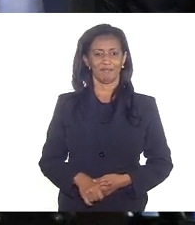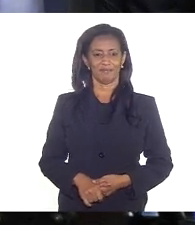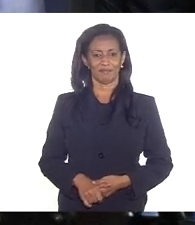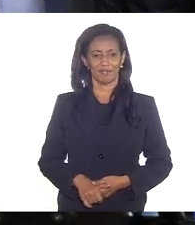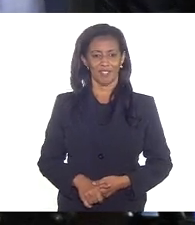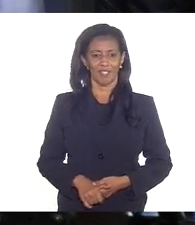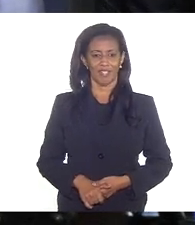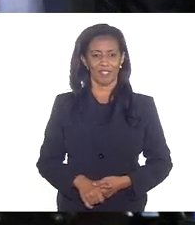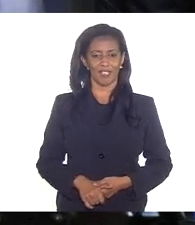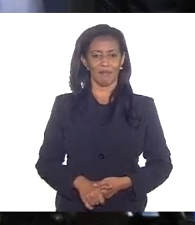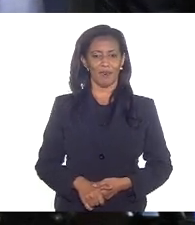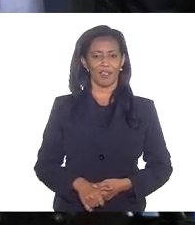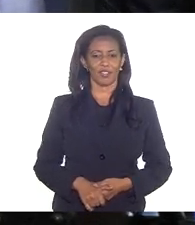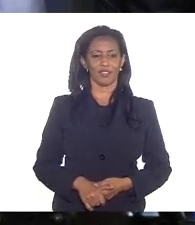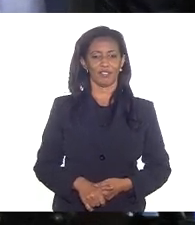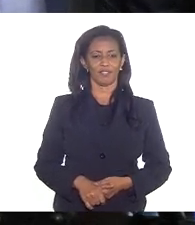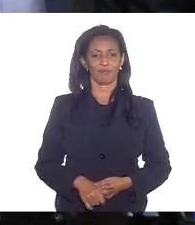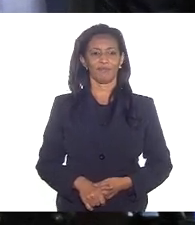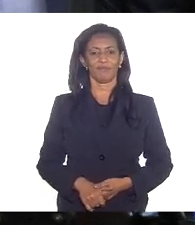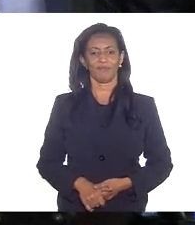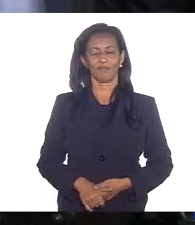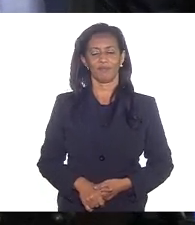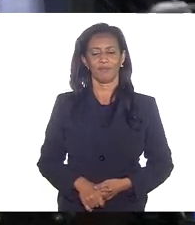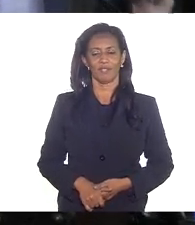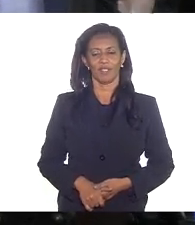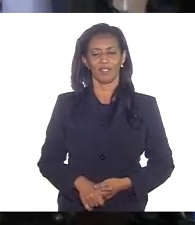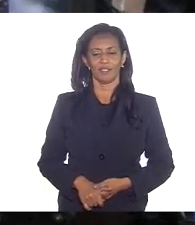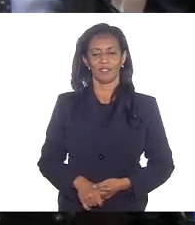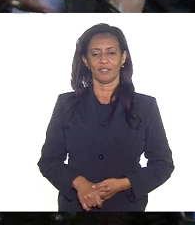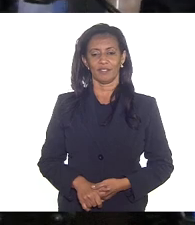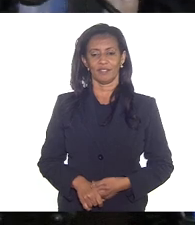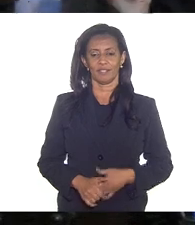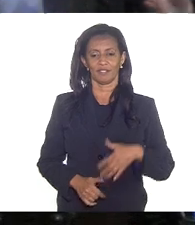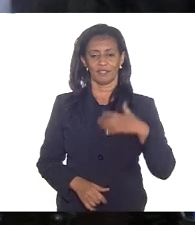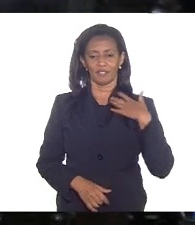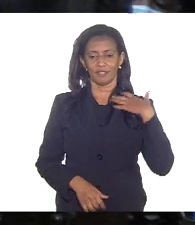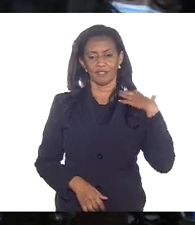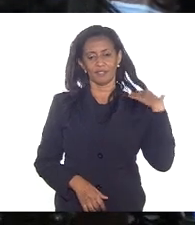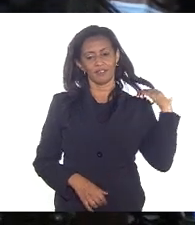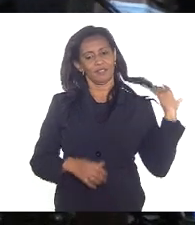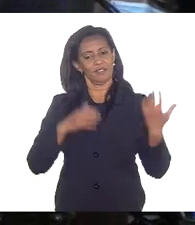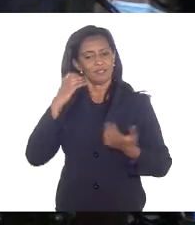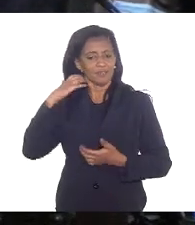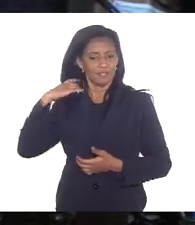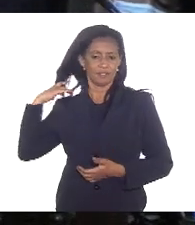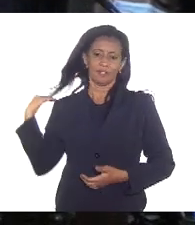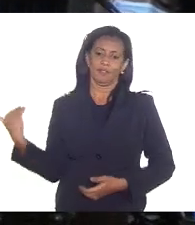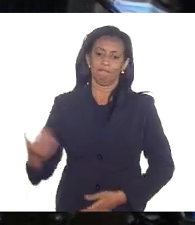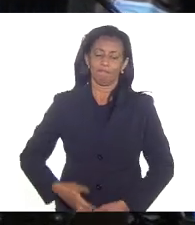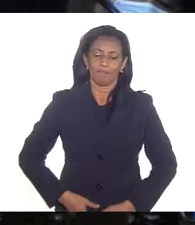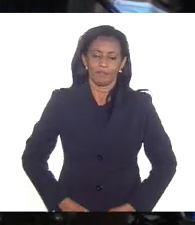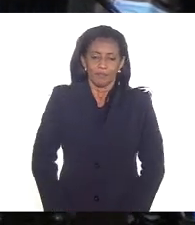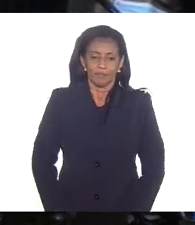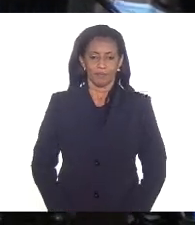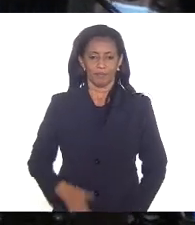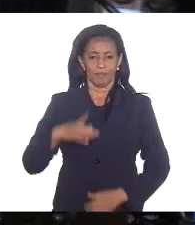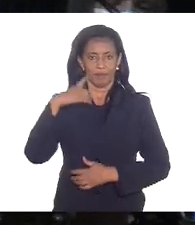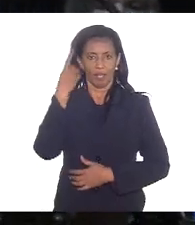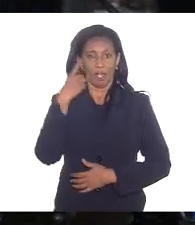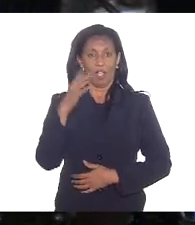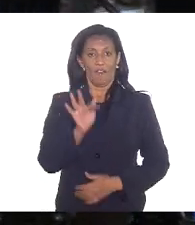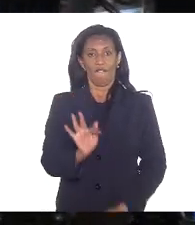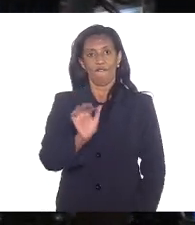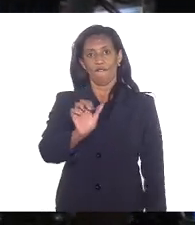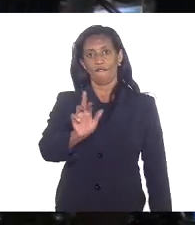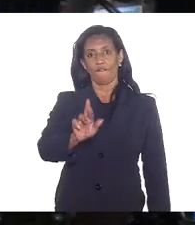nota Deputado Eurico Júnior o ok apertada Felipe deputada